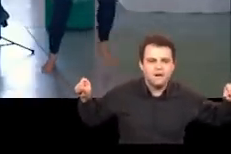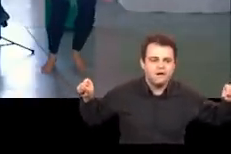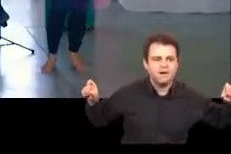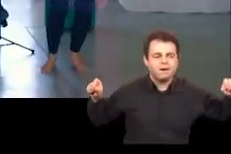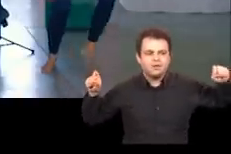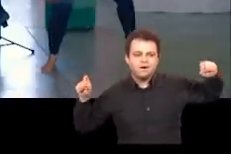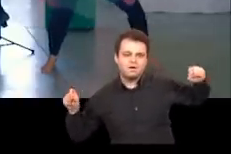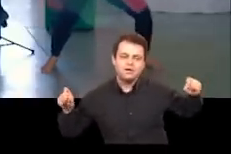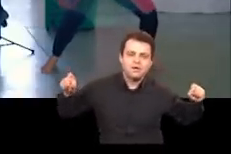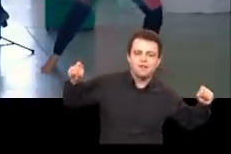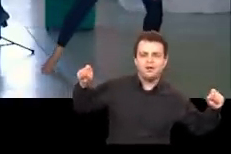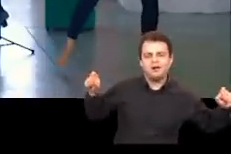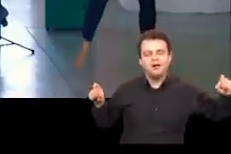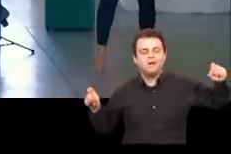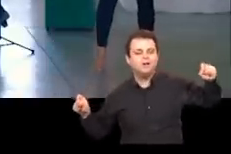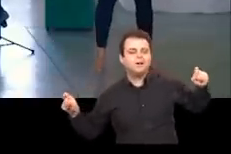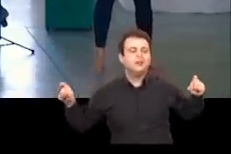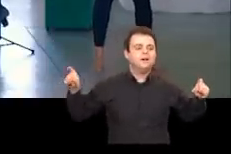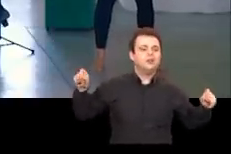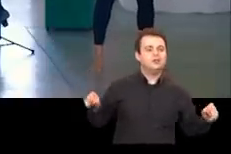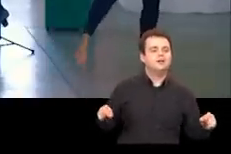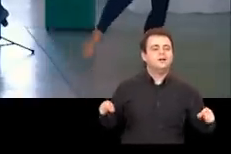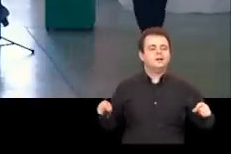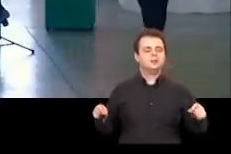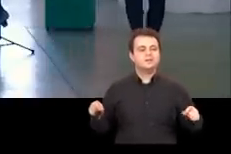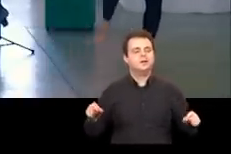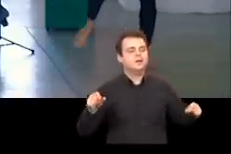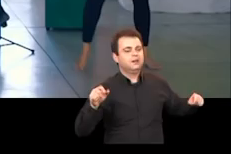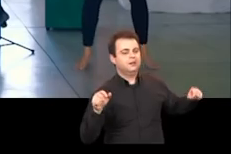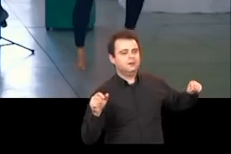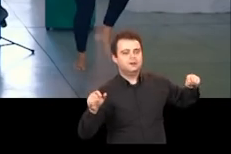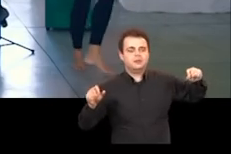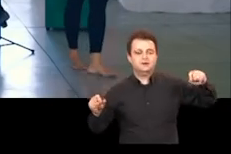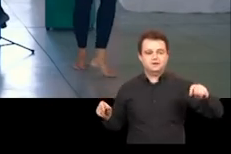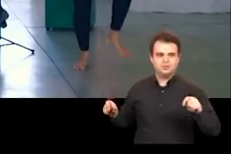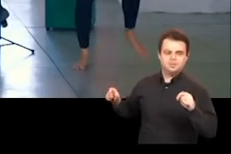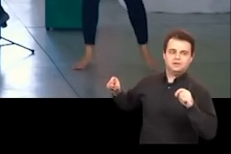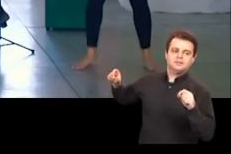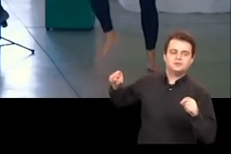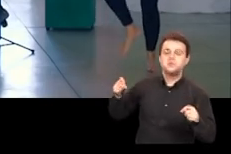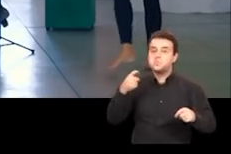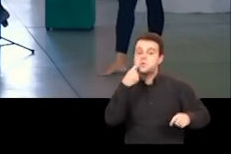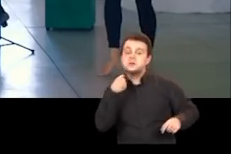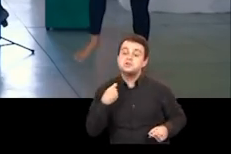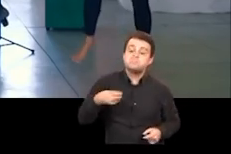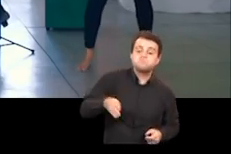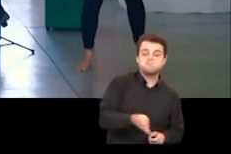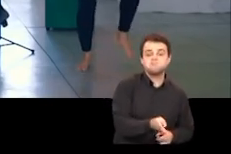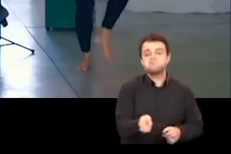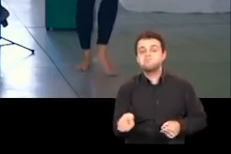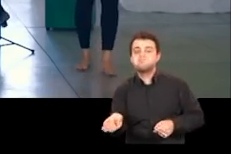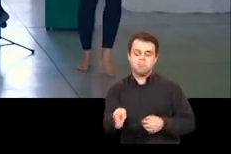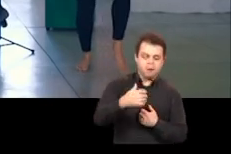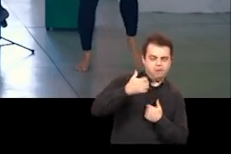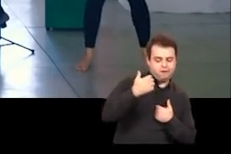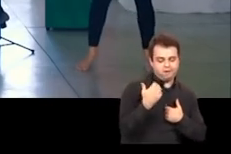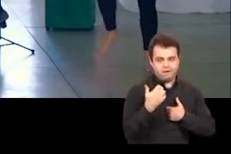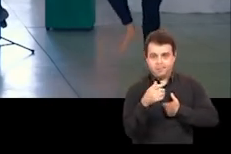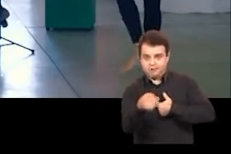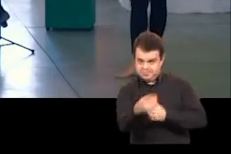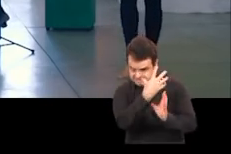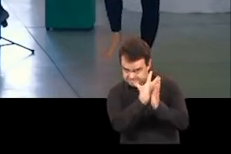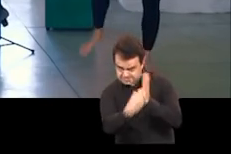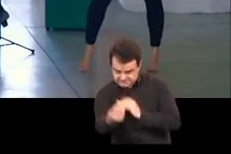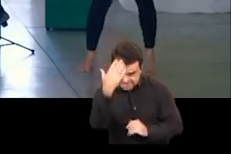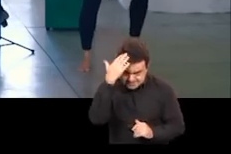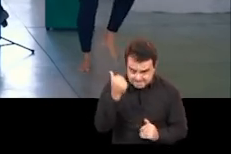ande do lado, depois dá a mão pra mim. A dança do peixe boi, quero ver quem sabe dançar.